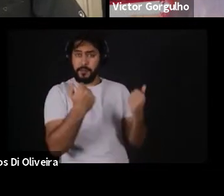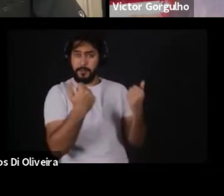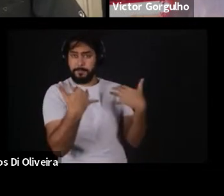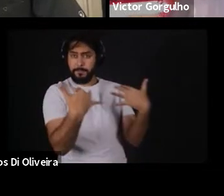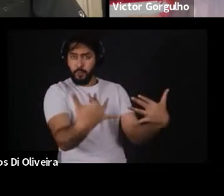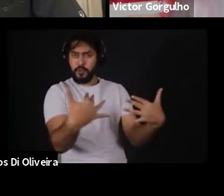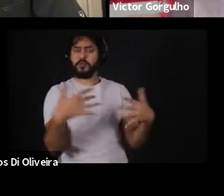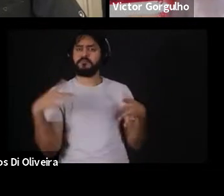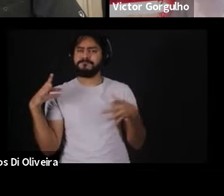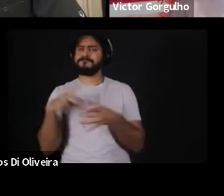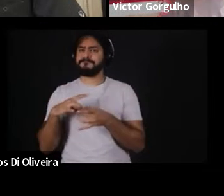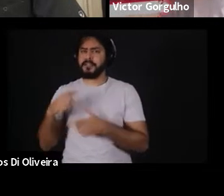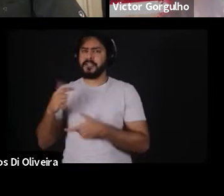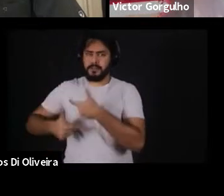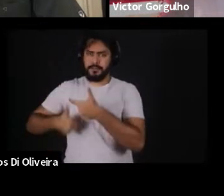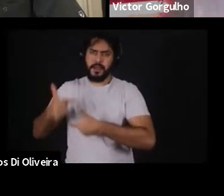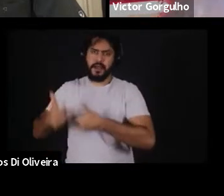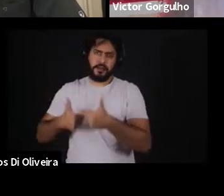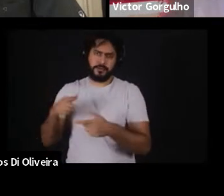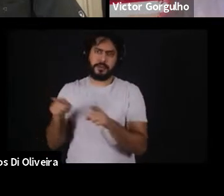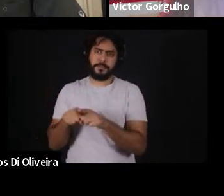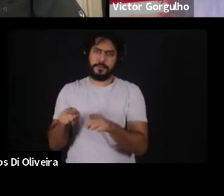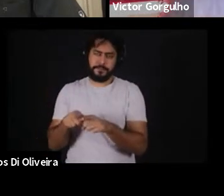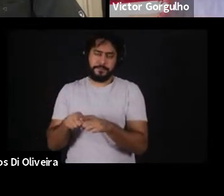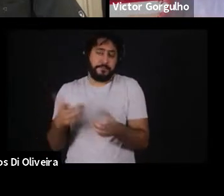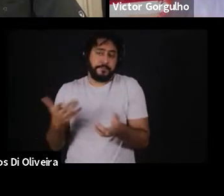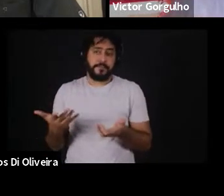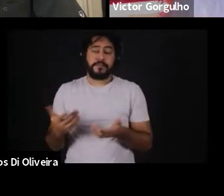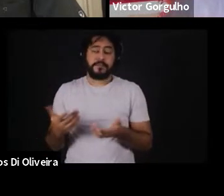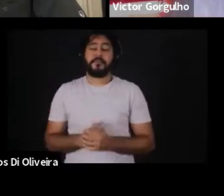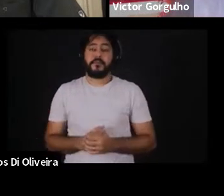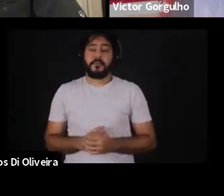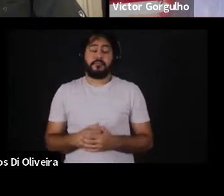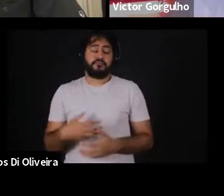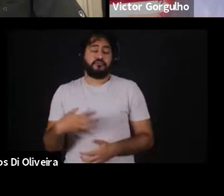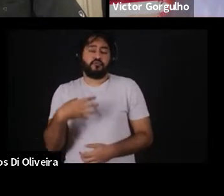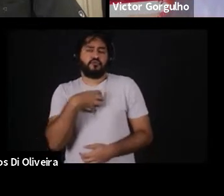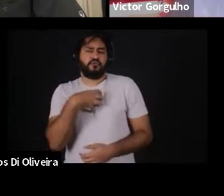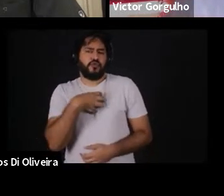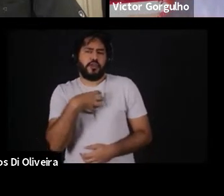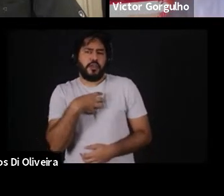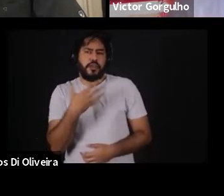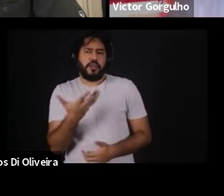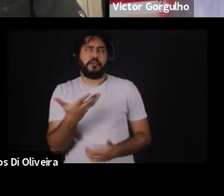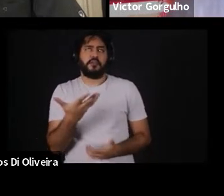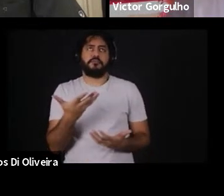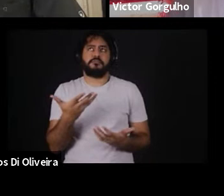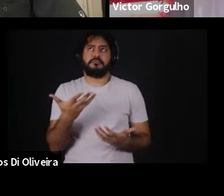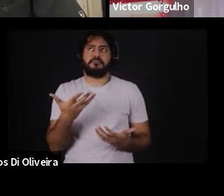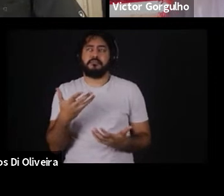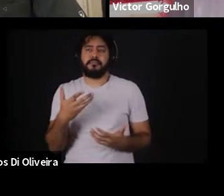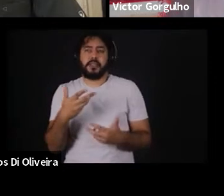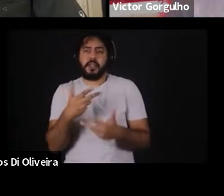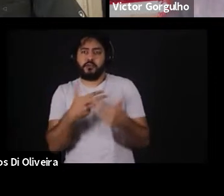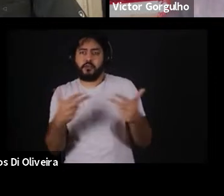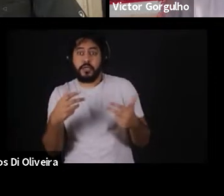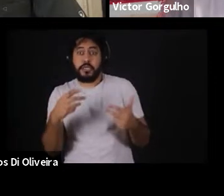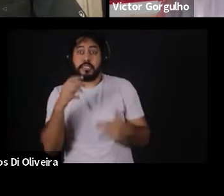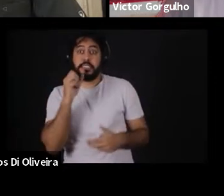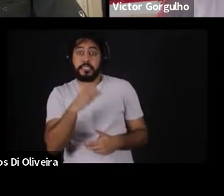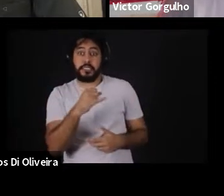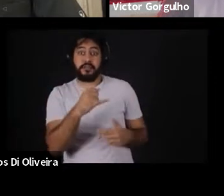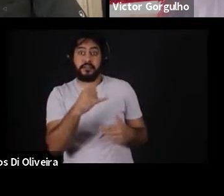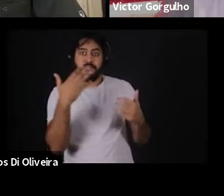dita muito a forma que as coisas vão ser conduzidas, se vai acender, se vai estourar muito, ou se a gente